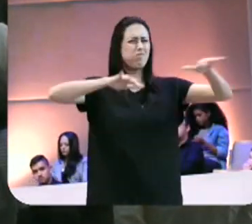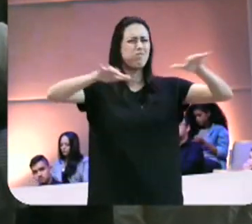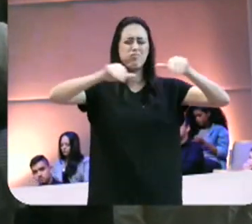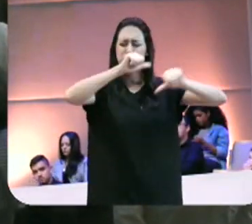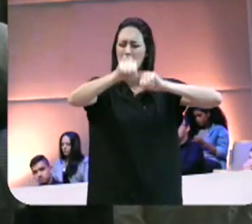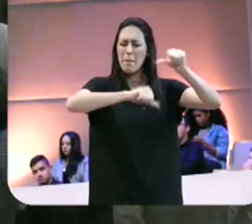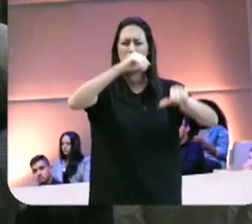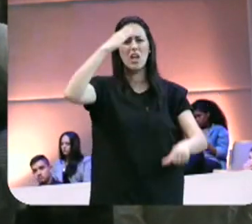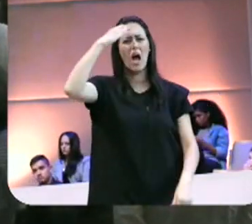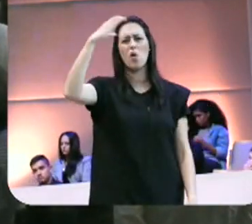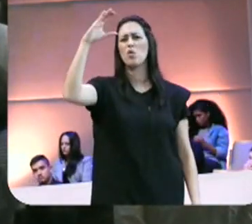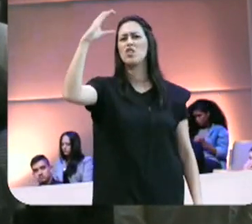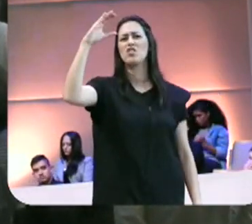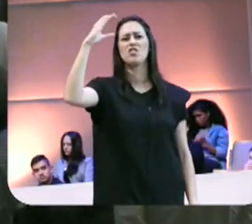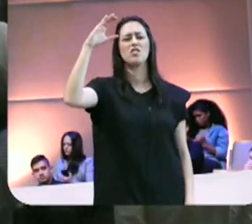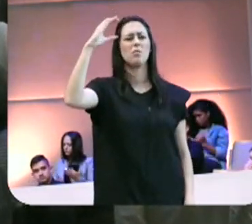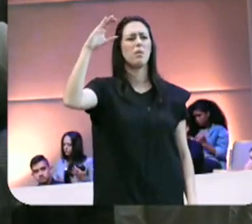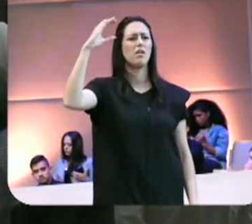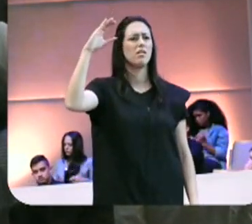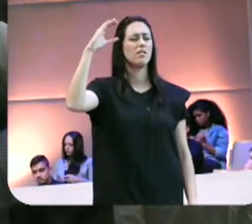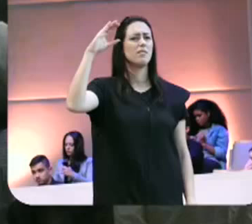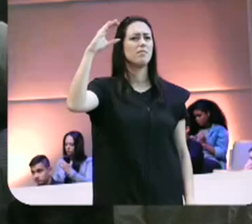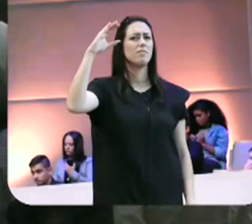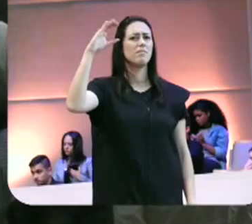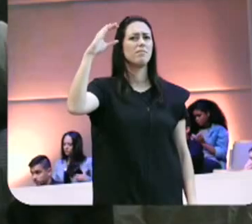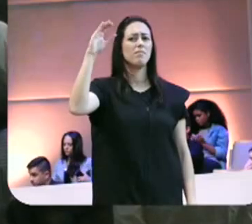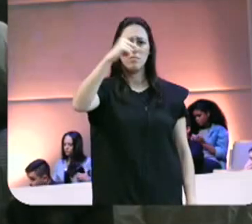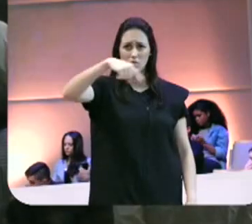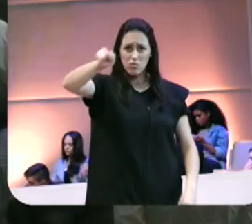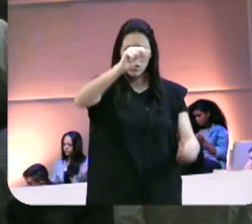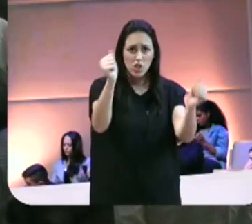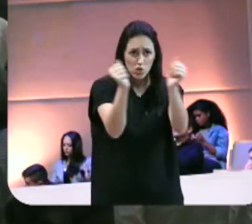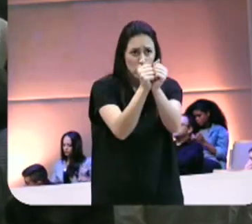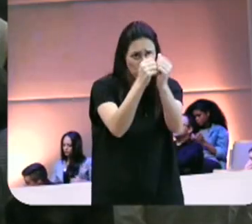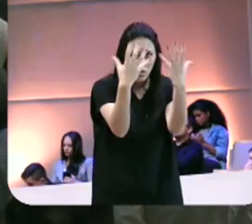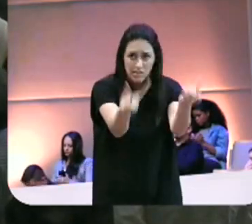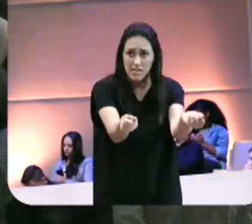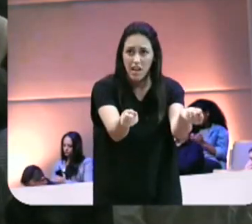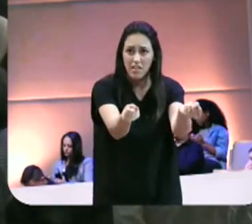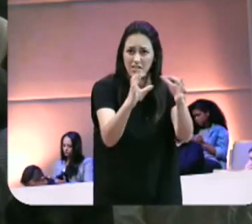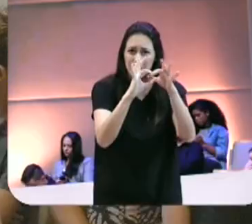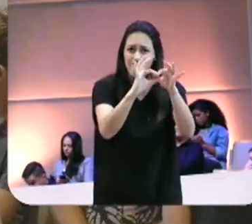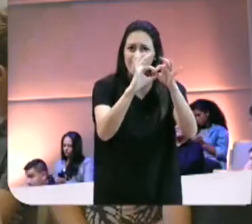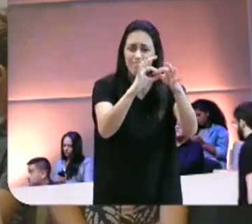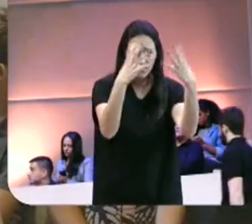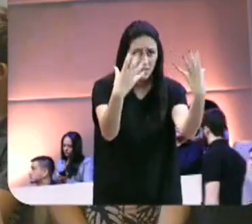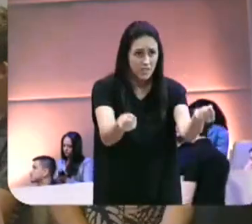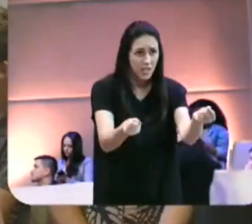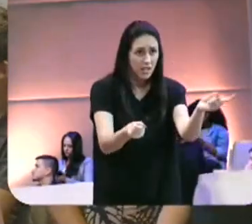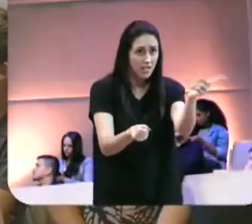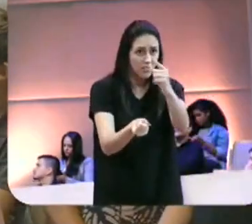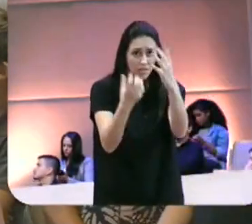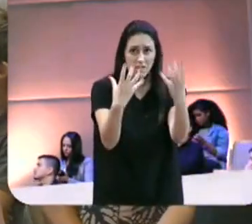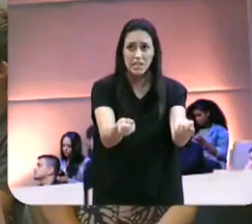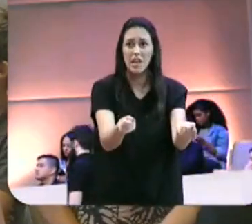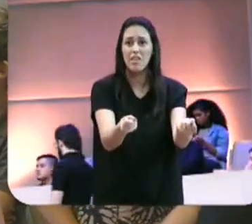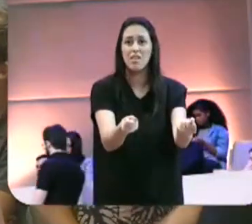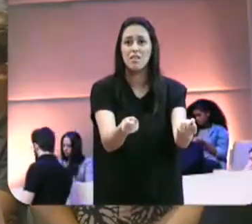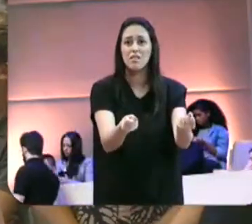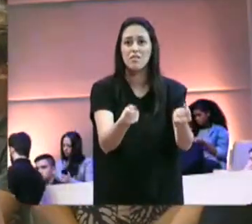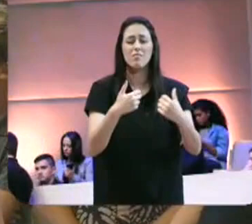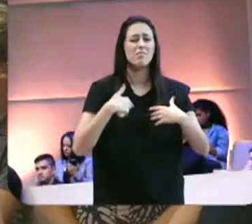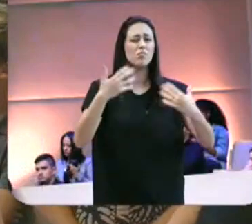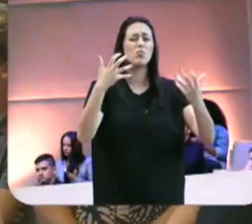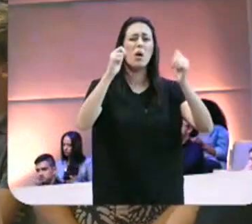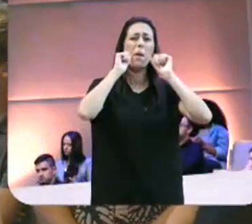Curitiba. Você está junto com a gente nessa? Vamos juntos proclamar essa mensagem. E eu quero abençoar a